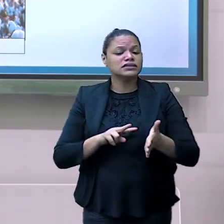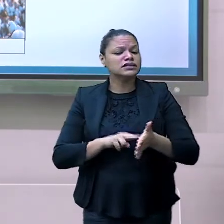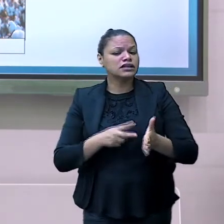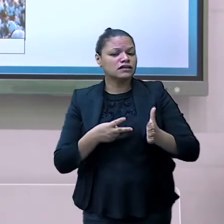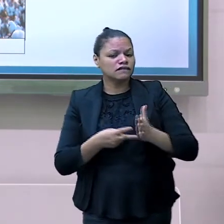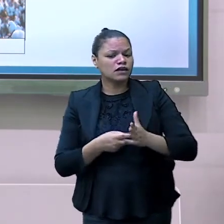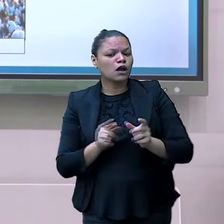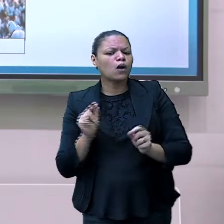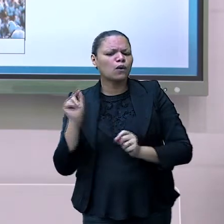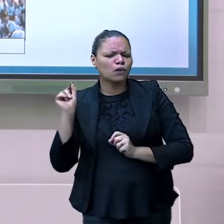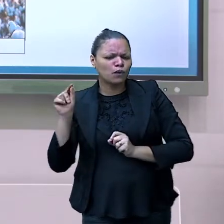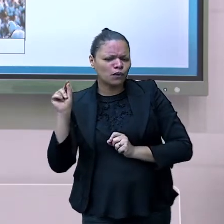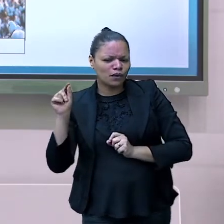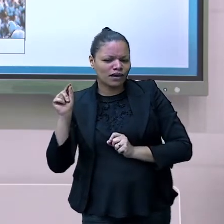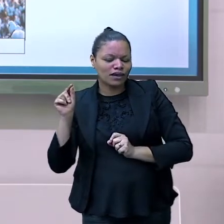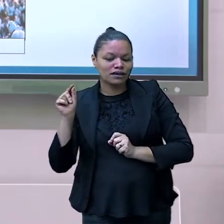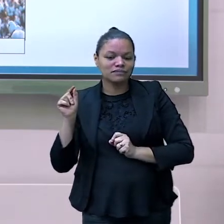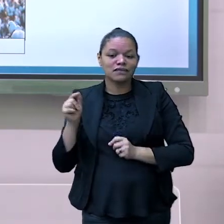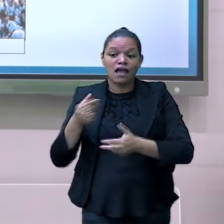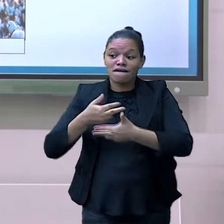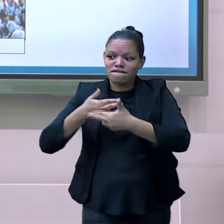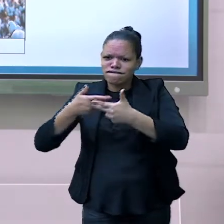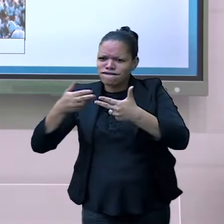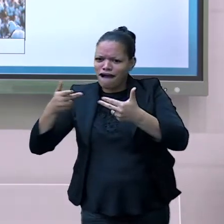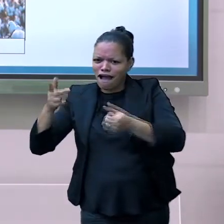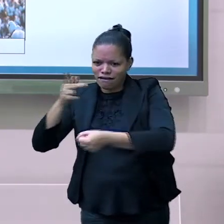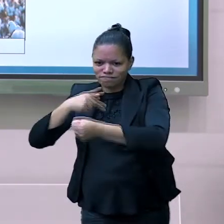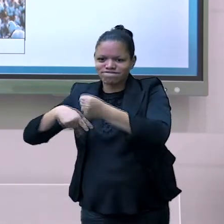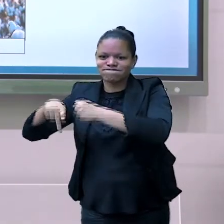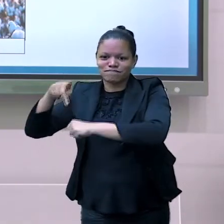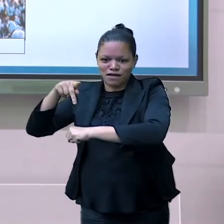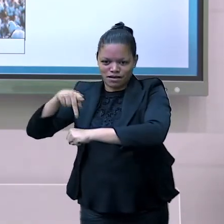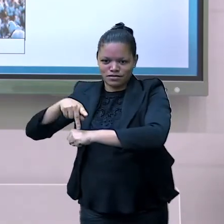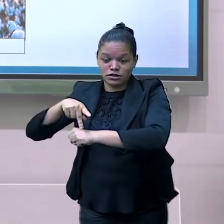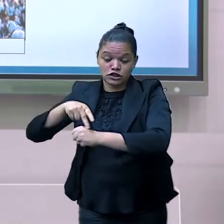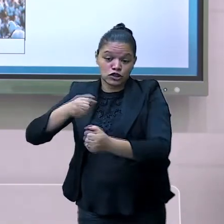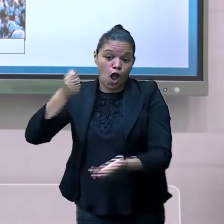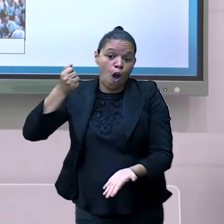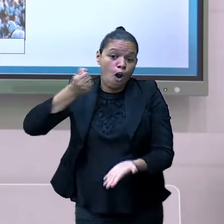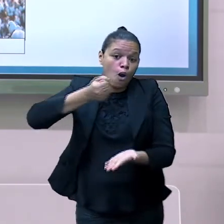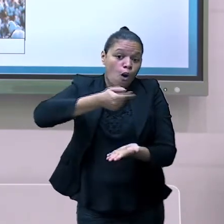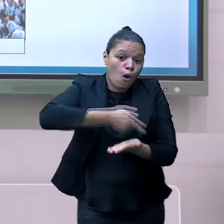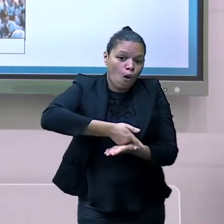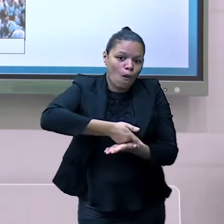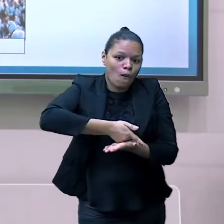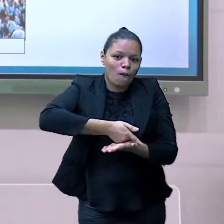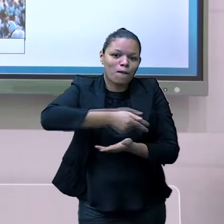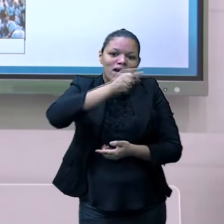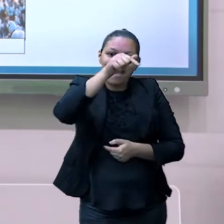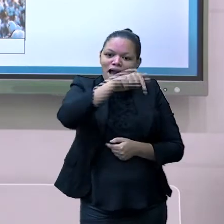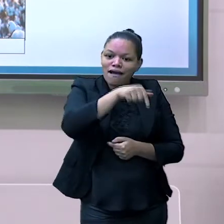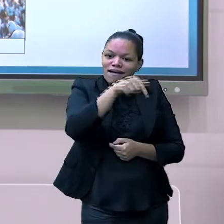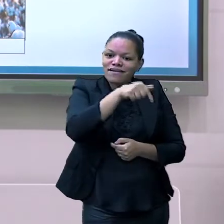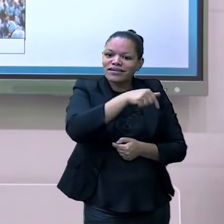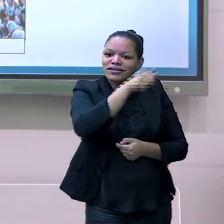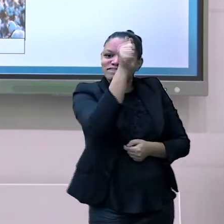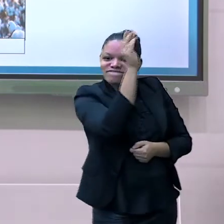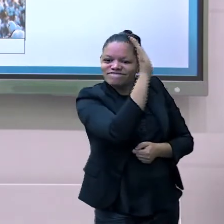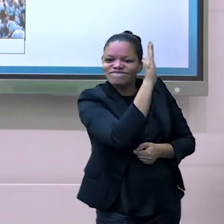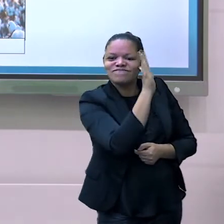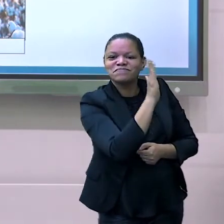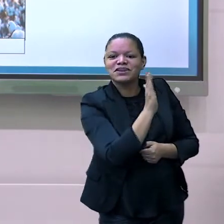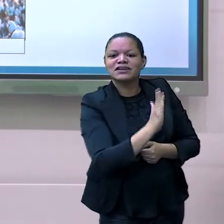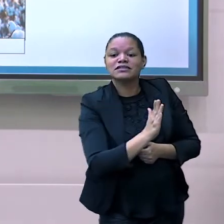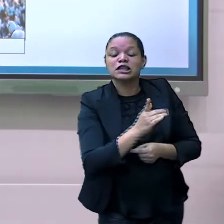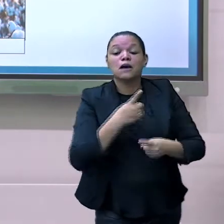nosso país produtos como esse para se manter. Porque em vários países não tem, por exemplo, rebanhos, né? Ou não tem